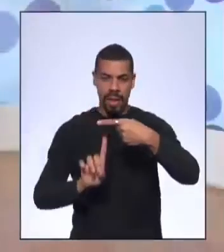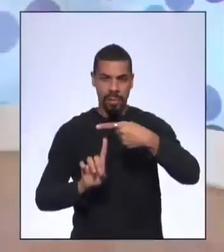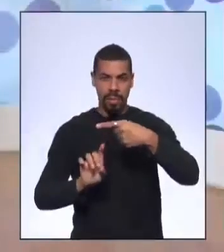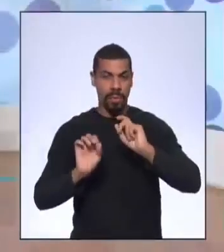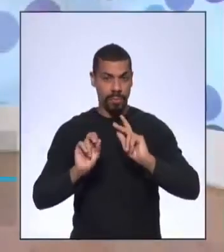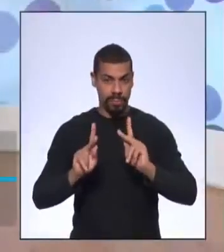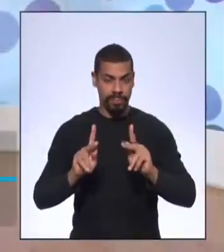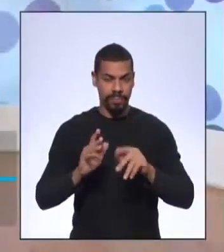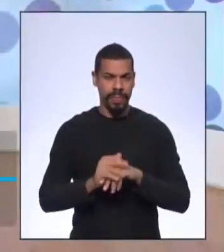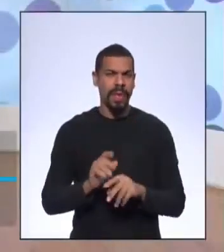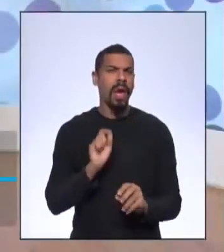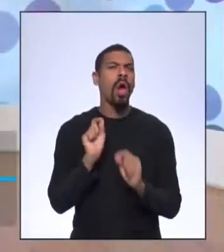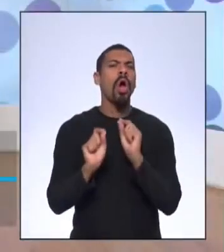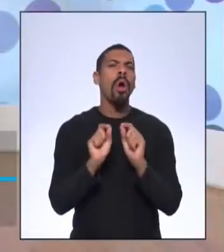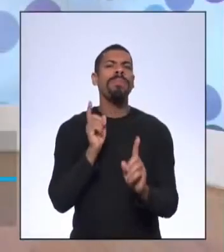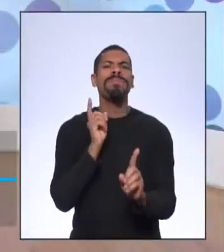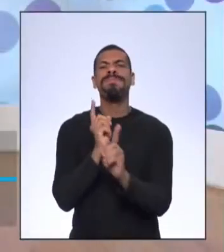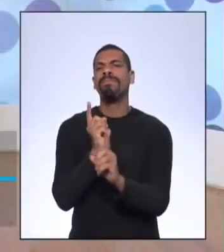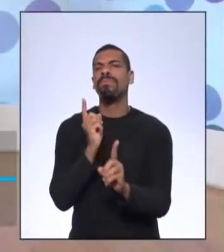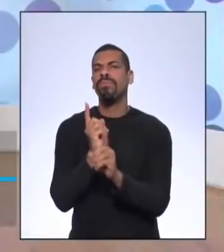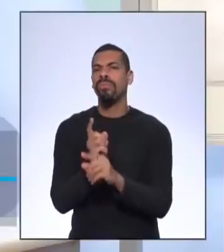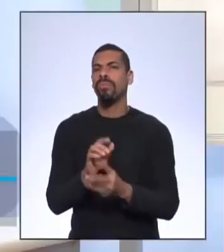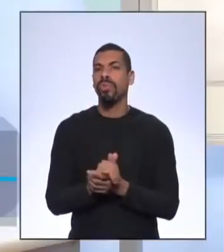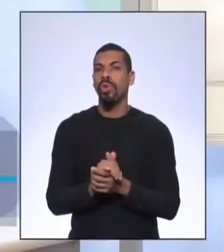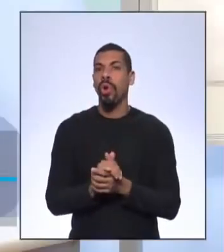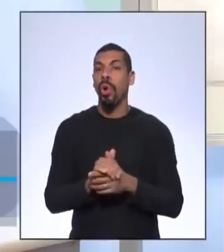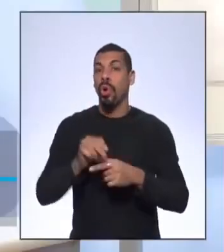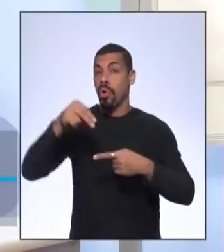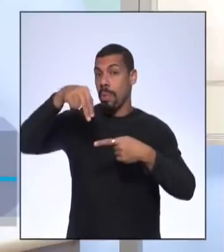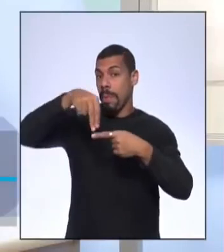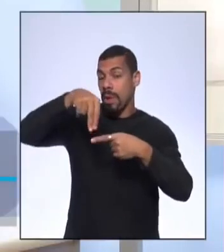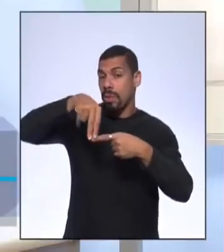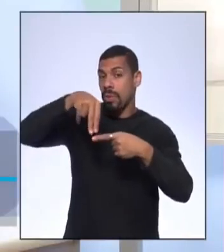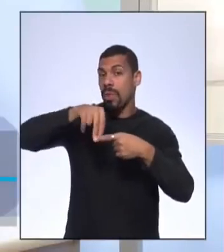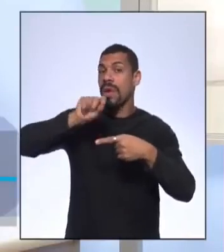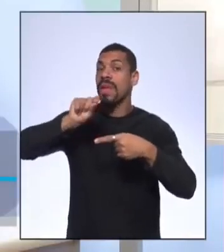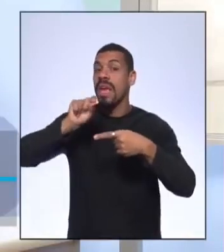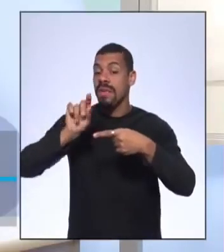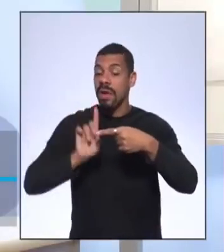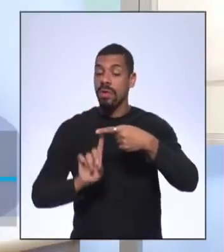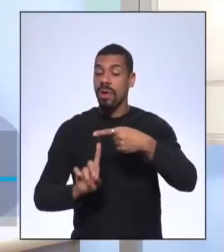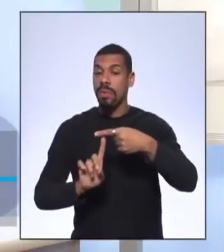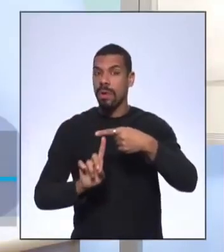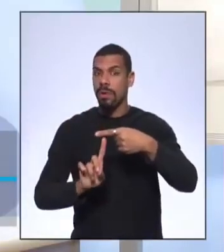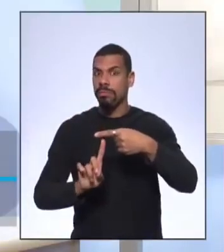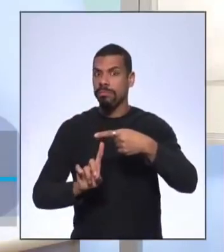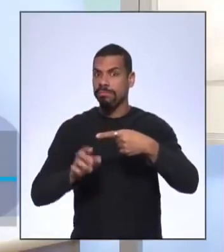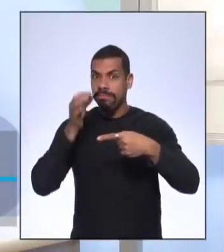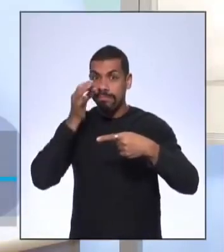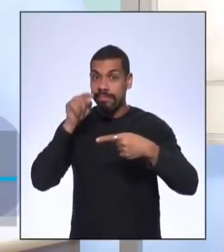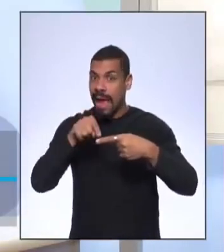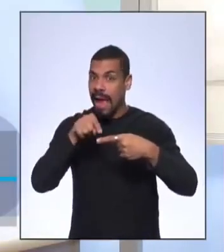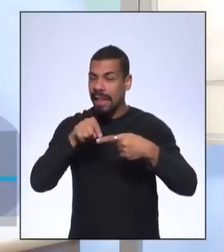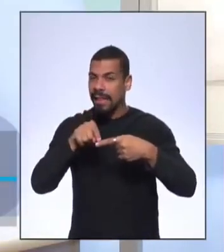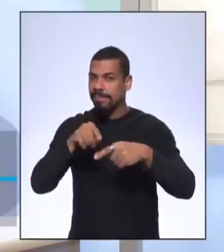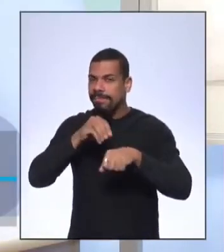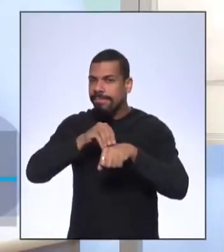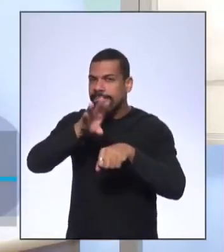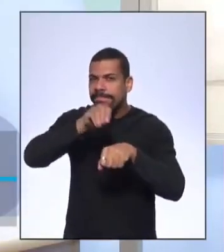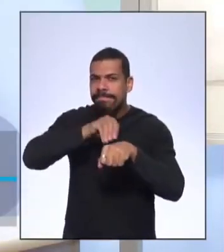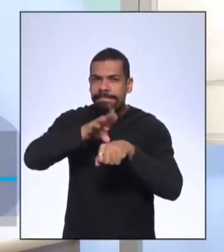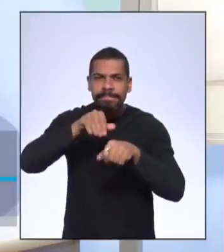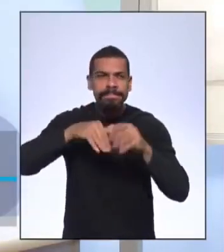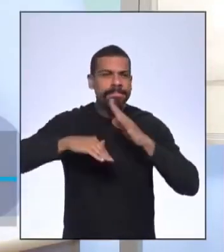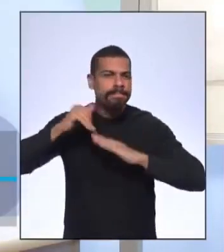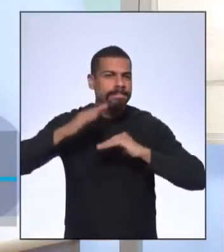é identificar quem vai ficar no numerador e quem vai ficar no denominador. Então, essa é a ideia dessa habilidade.